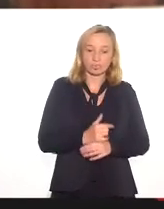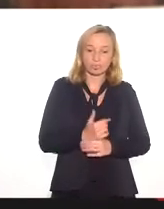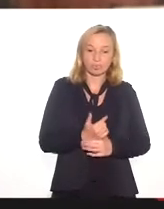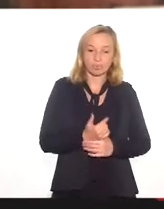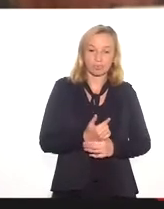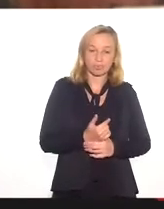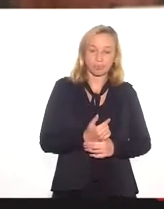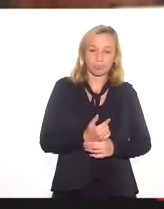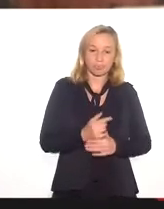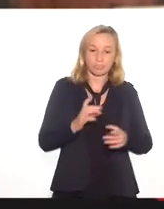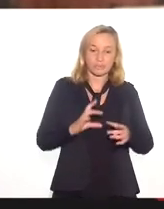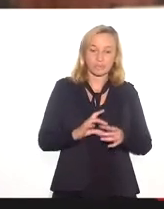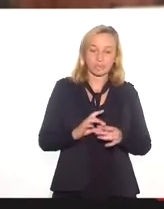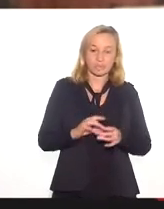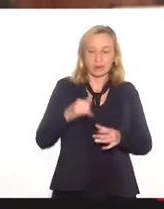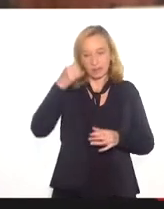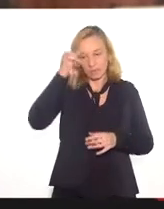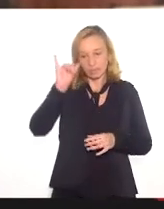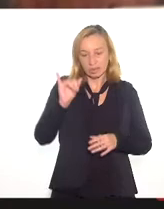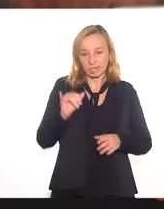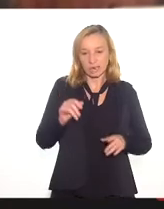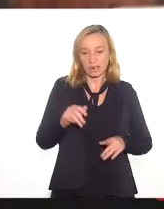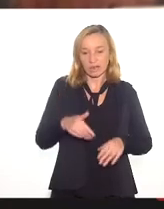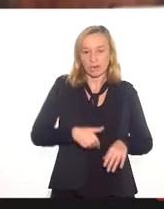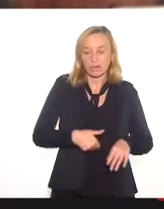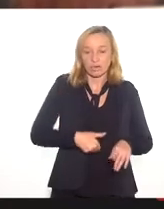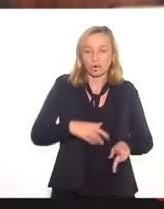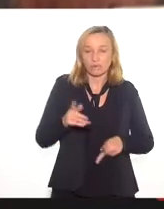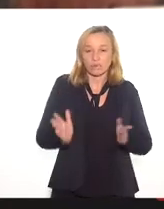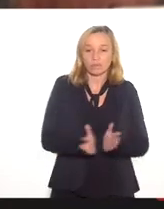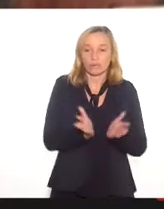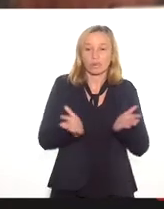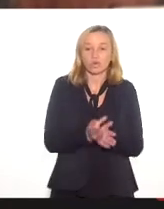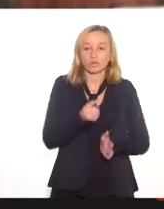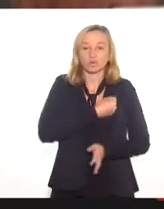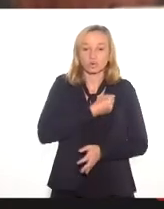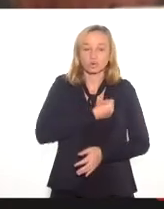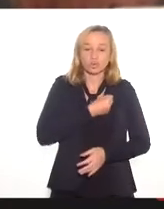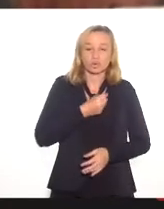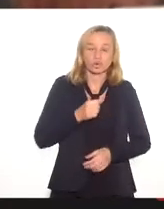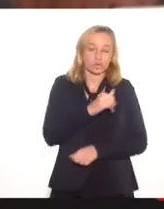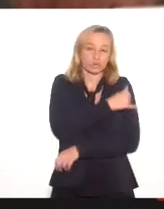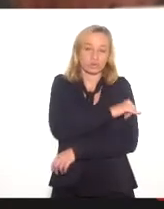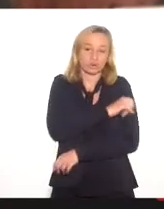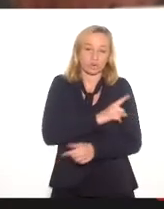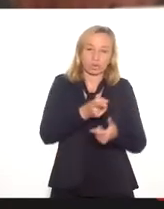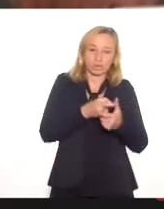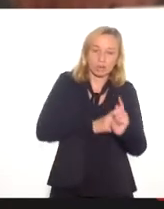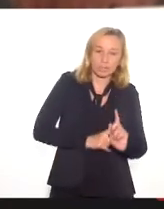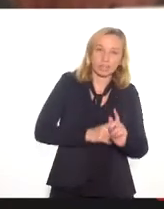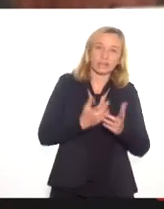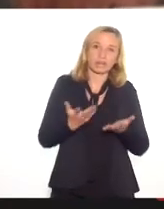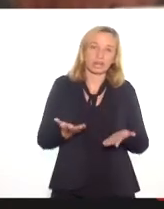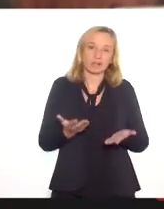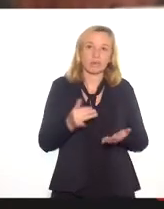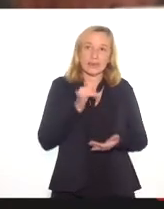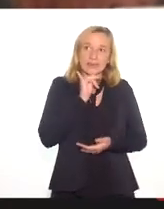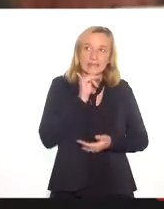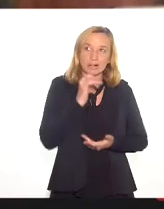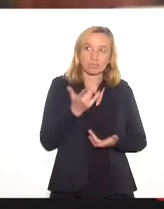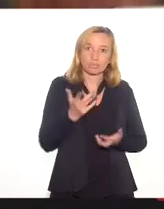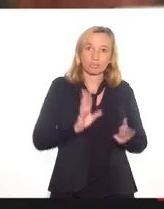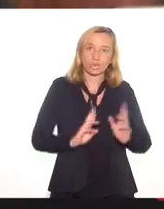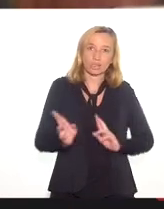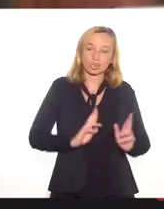para livrar a sua população da precariedade. Os números do Rio de dependência, por exemplo, em